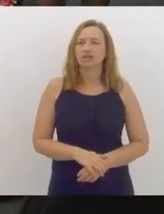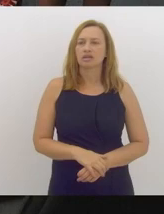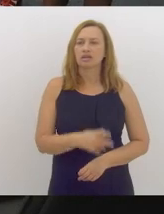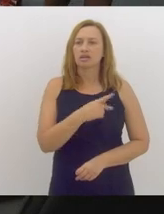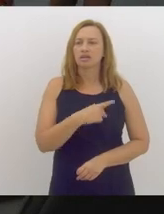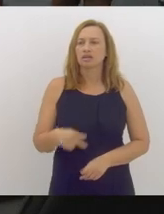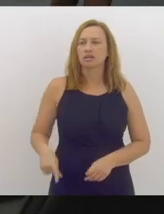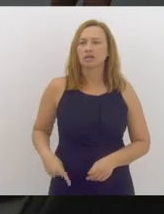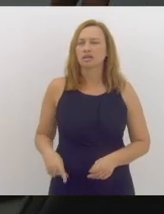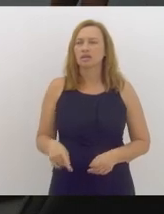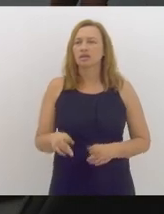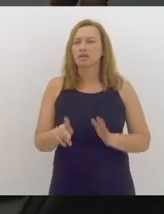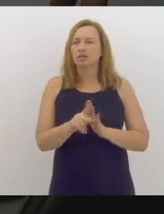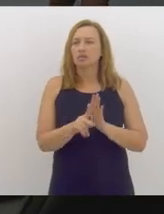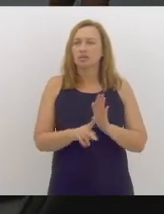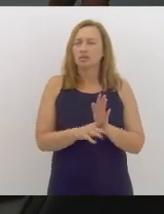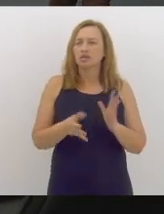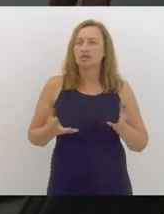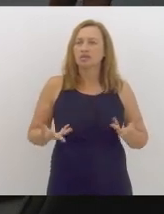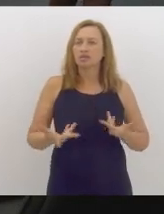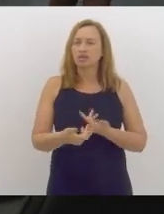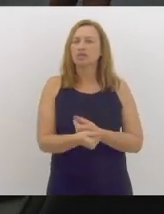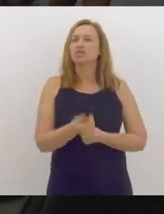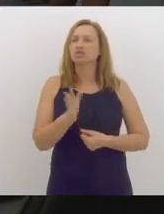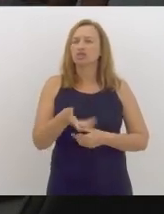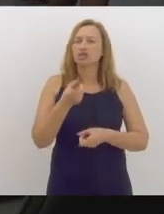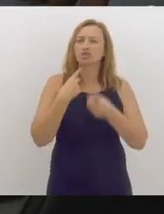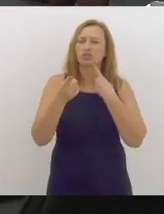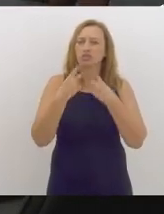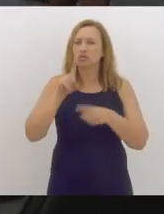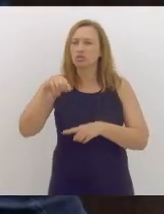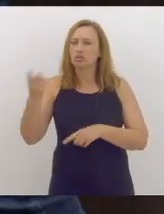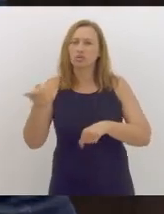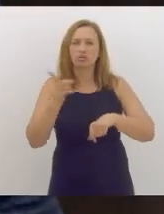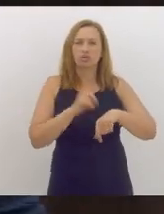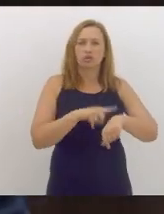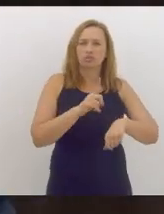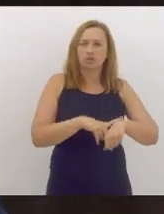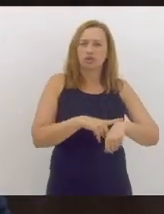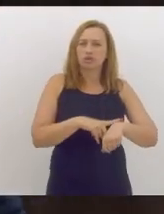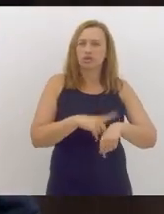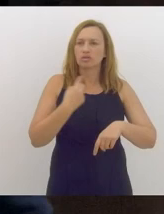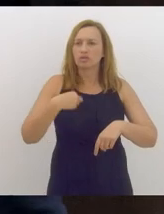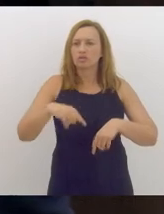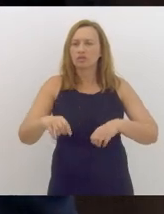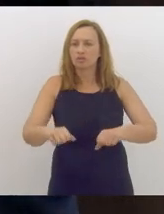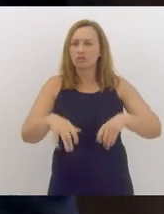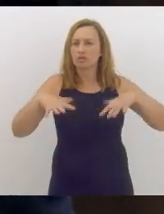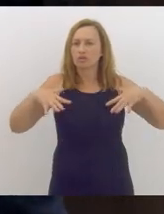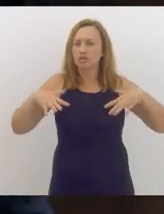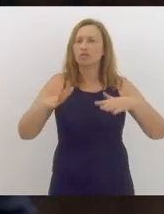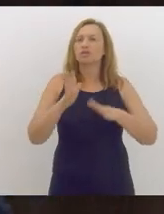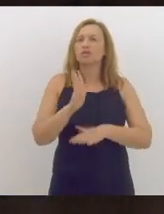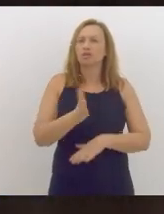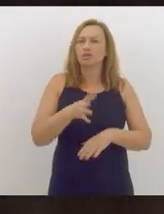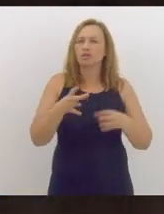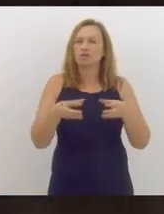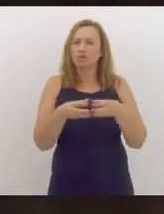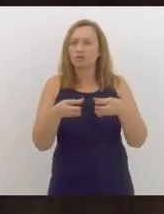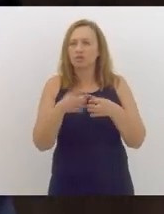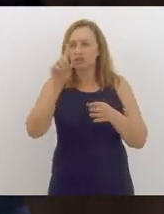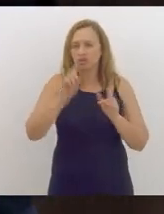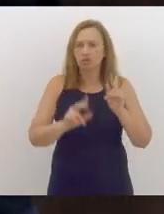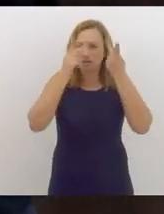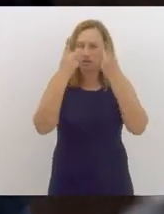Presidente, o projeto é extremamente meritório, já havia debatido outrora quando ele veio em plenário, inclusive nossa Comissão de Direitos